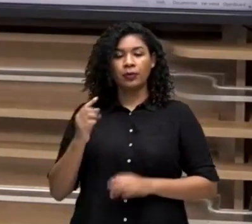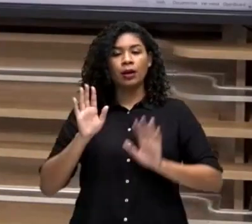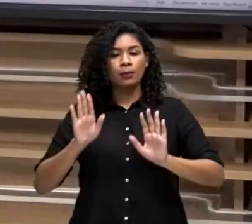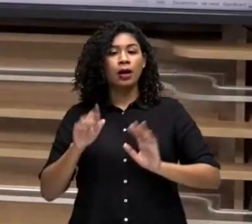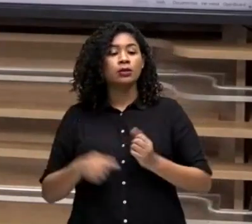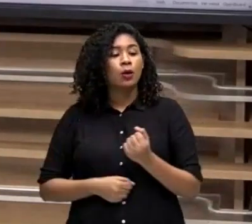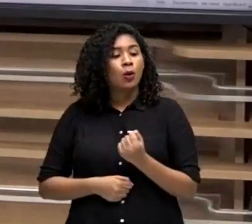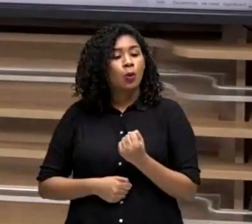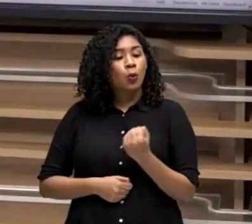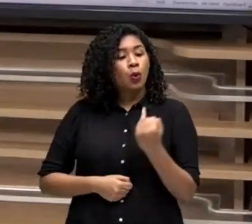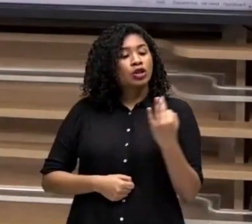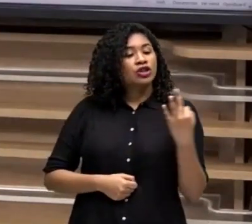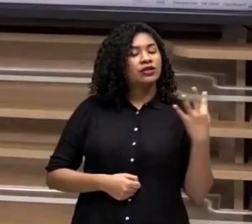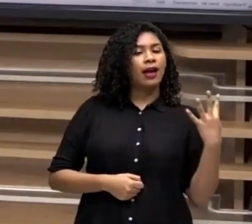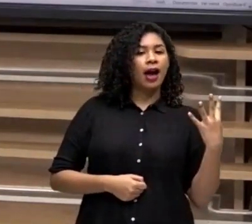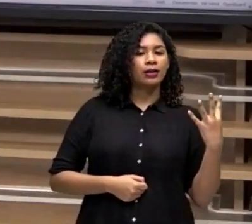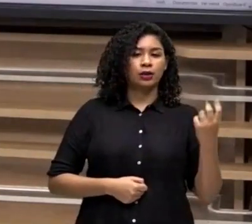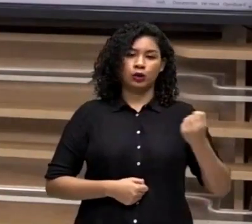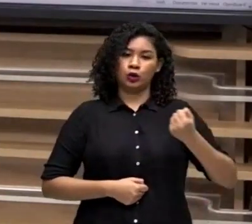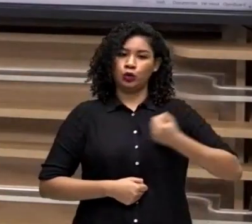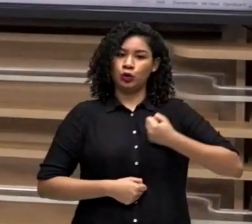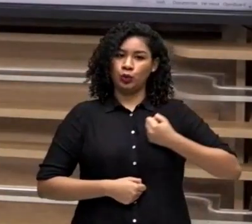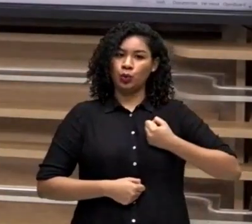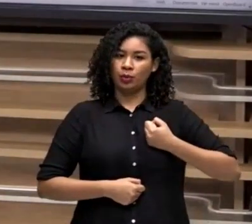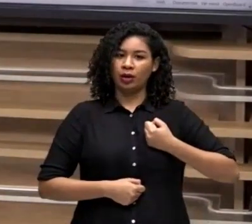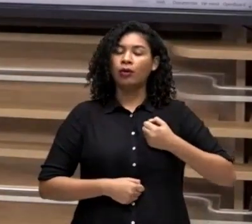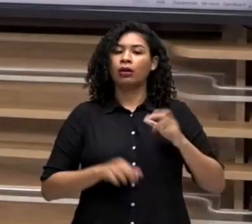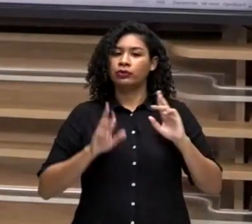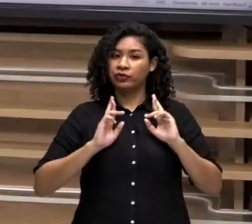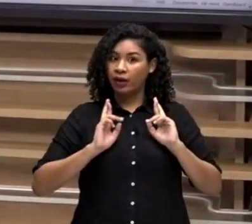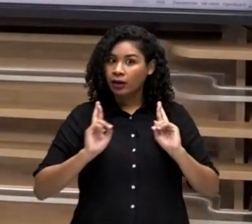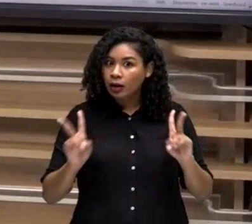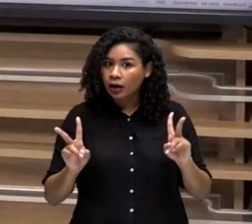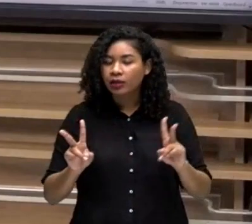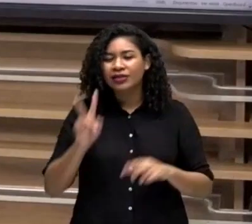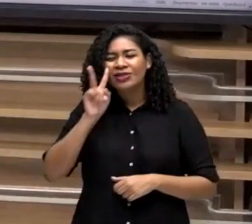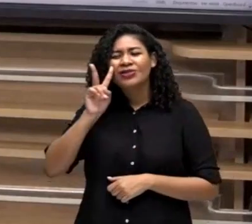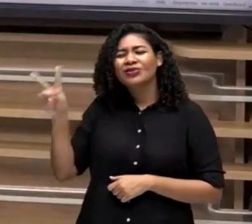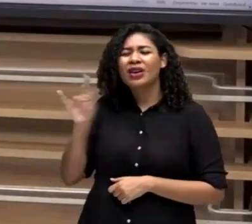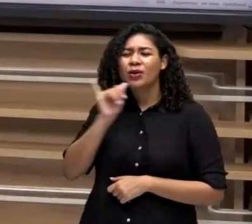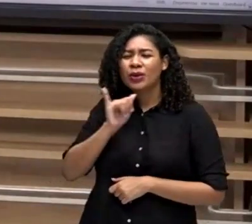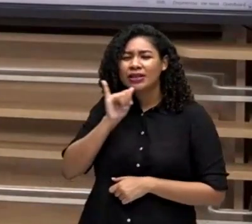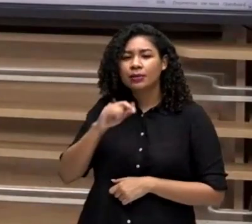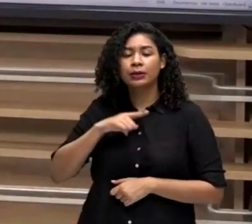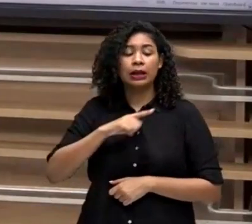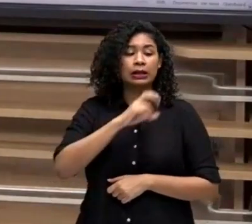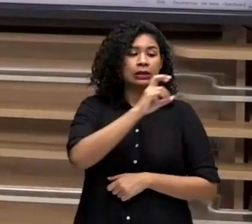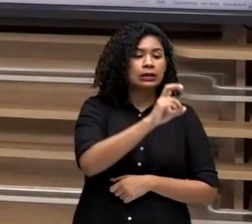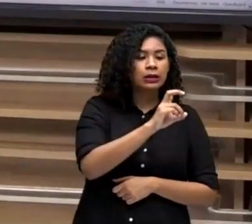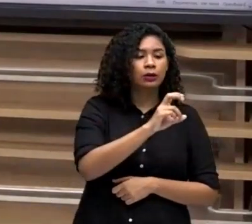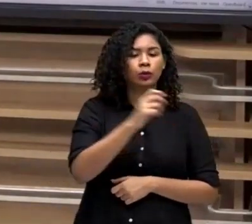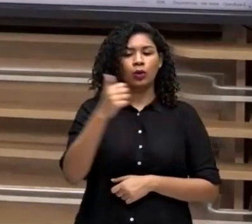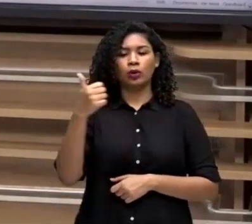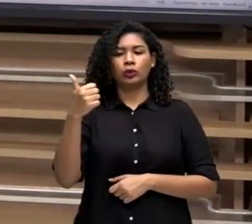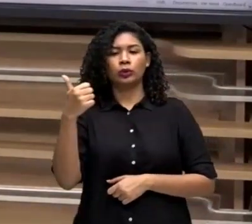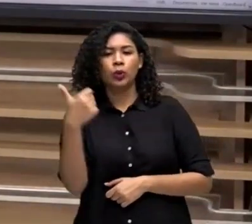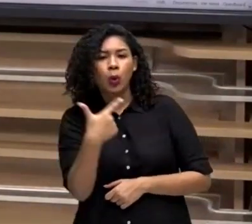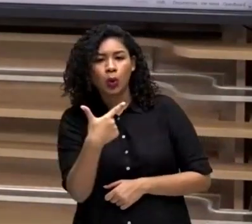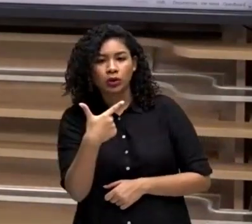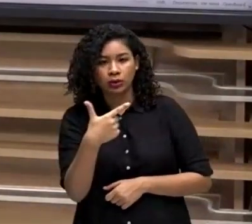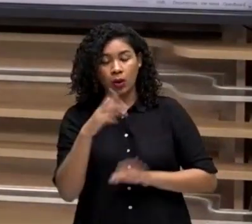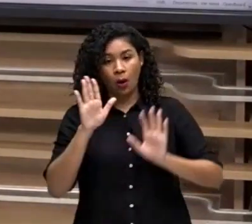Como assim? Nesses exemplos, reparem que nós temos 5, 12 no nosso numerador. O 5